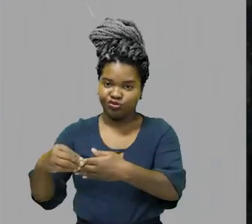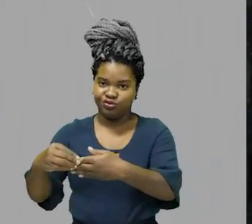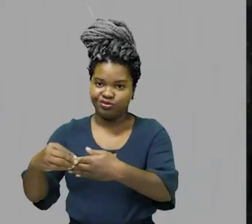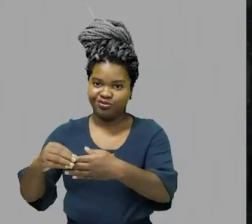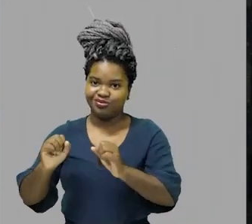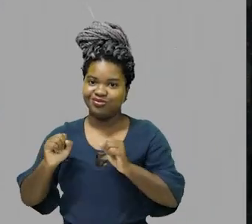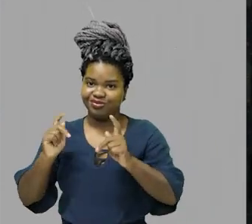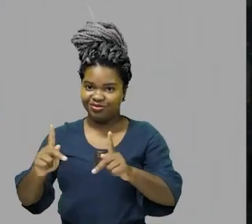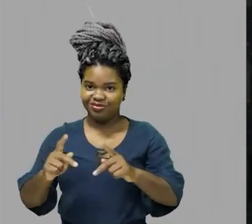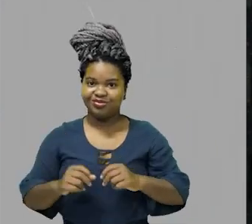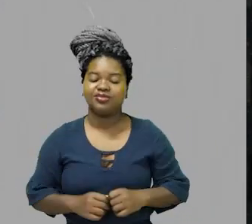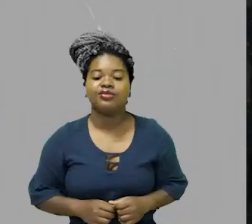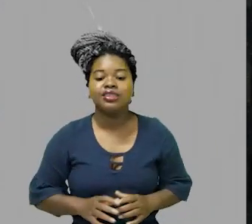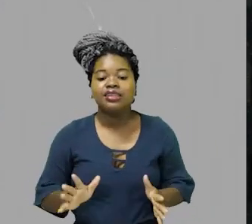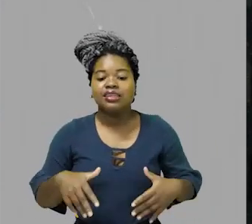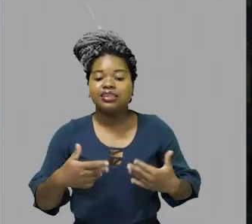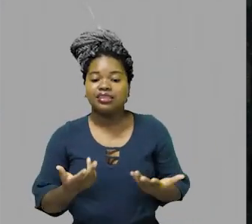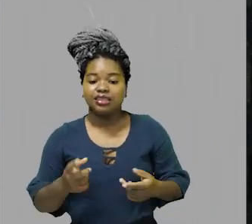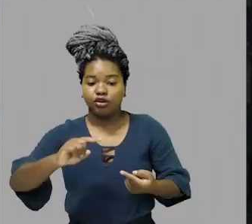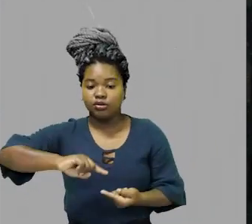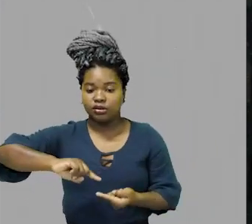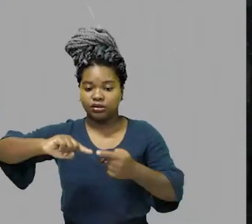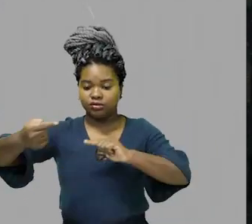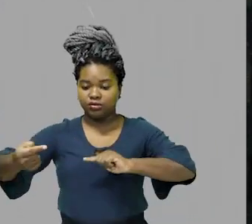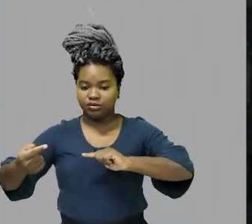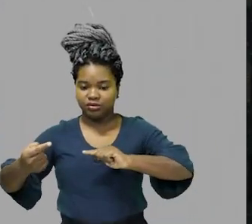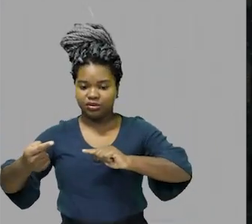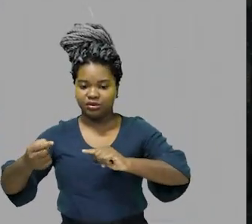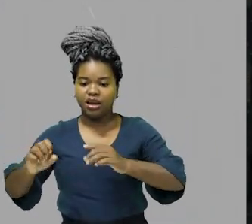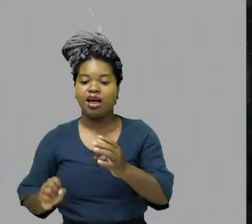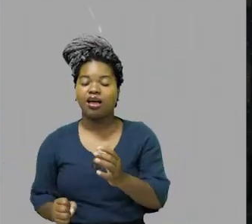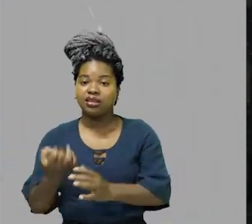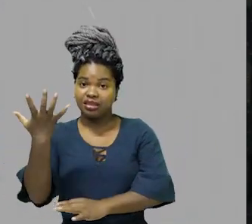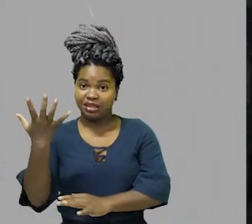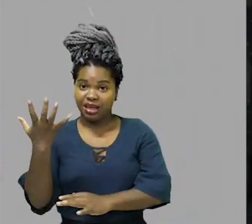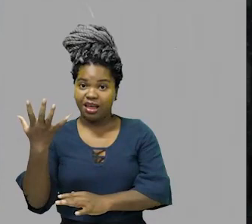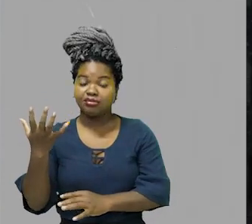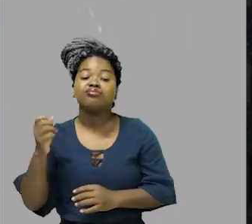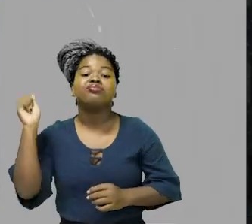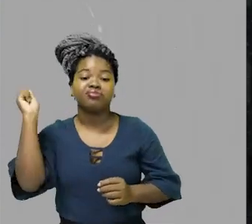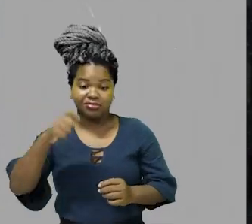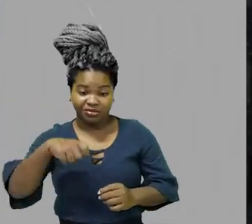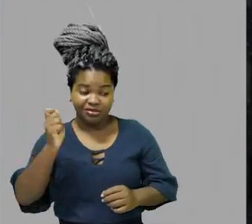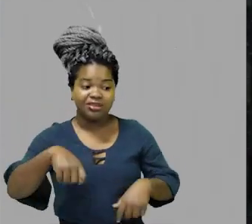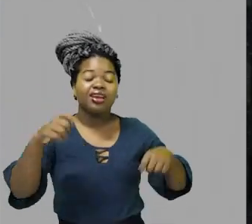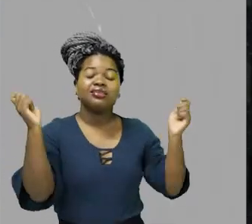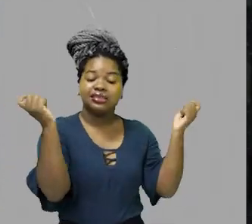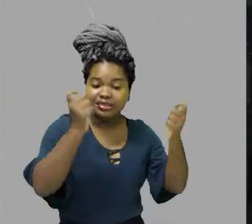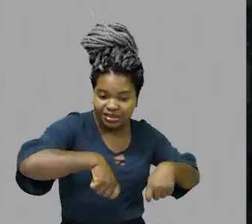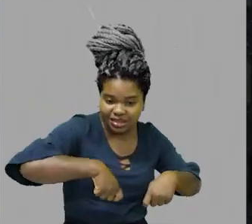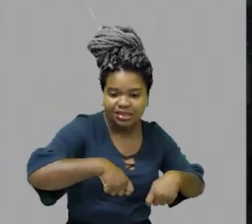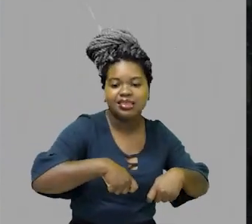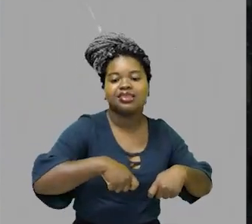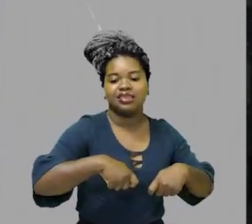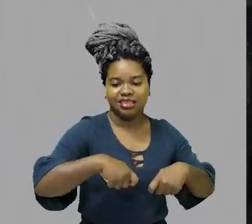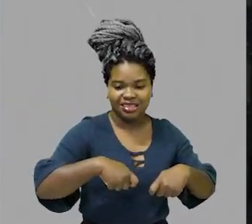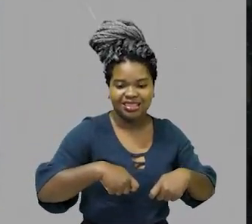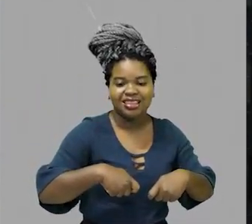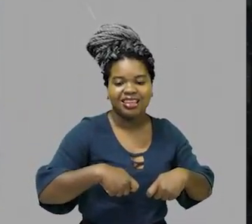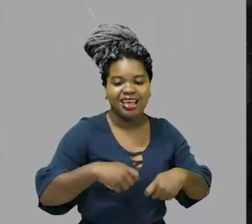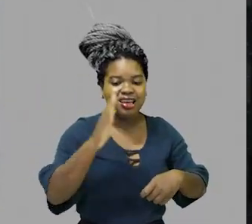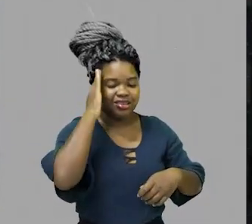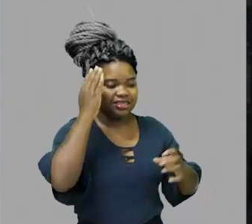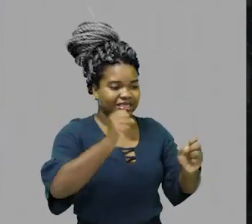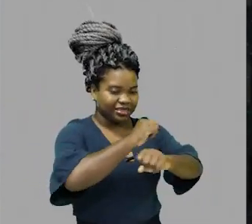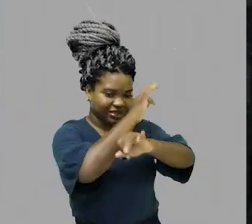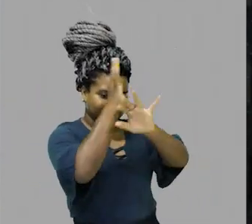Então, esse RNA fabricado, aí sim ele pode ser lido pelo ribossomo e assim ele pode produzir a